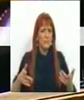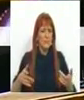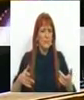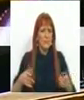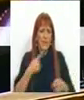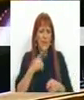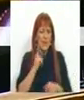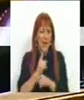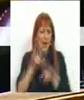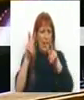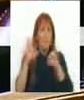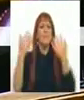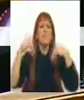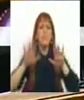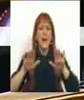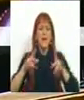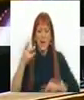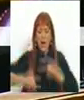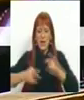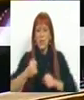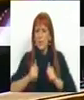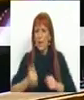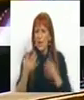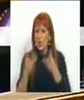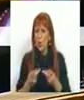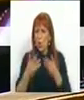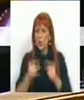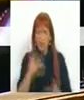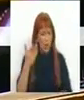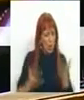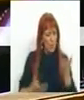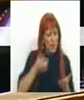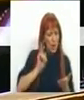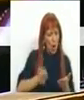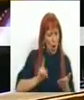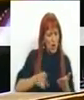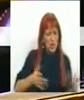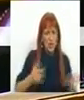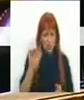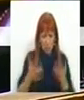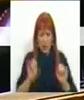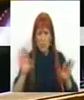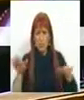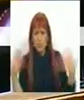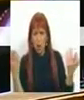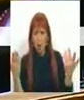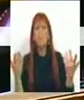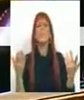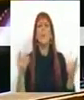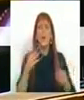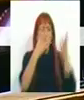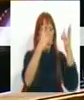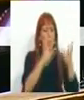também refere esse assunto. Mas, analisado bem as contas, isto é, comparando aquilo que efetivamente é comparável, isto é,